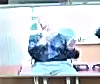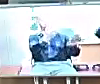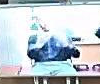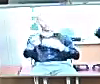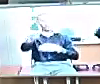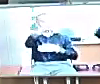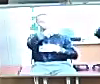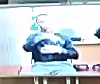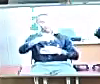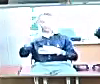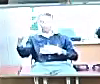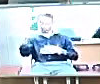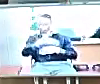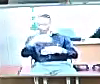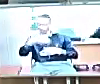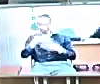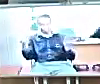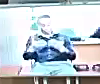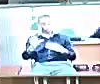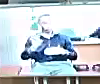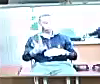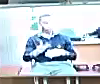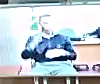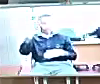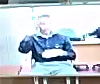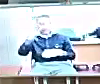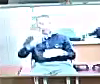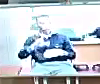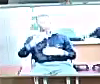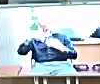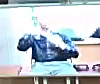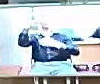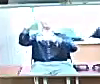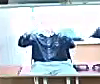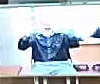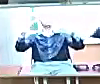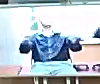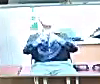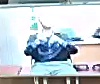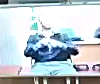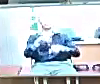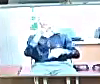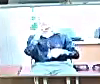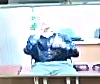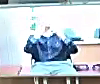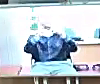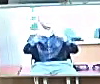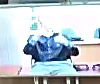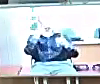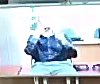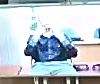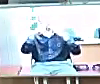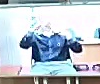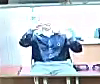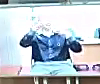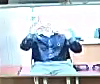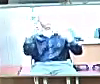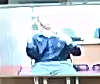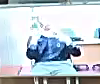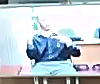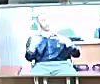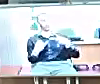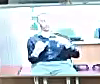pra não só nesse processo agora tá mas nos outros processos do exemplo sempre aqui dois eventos né